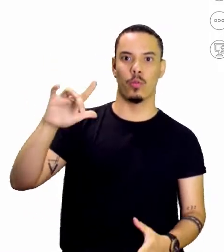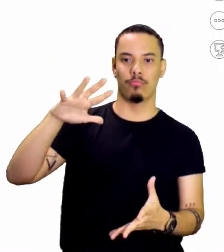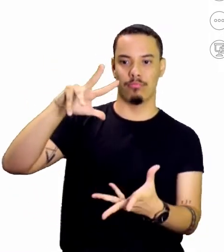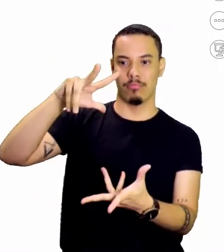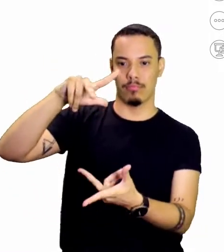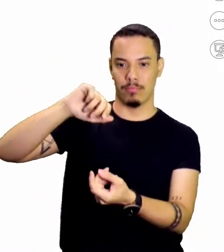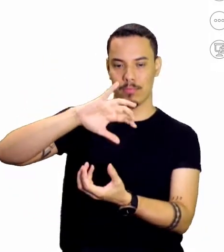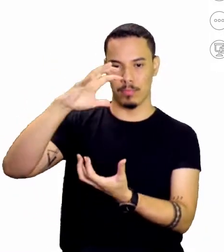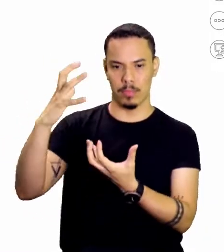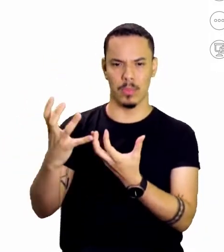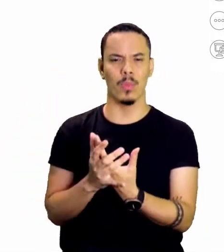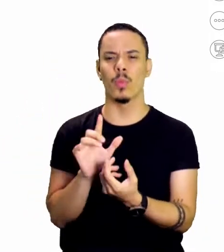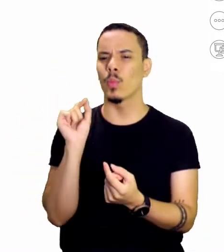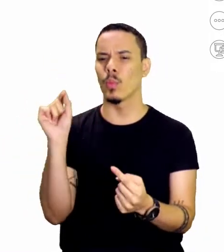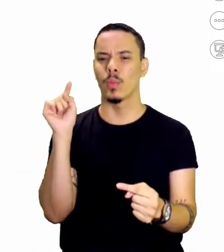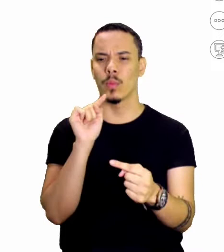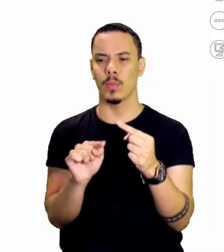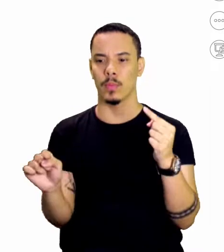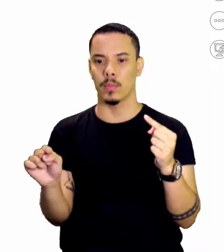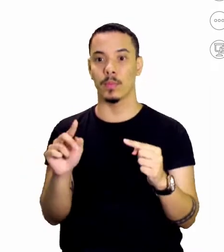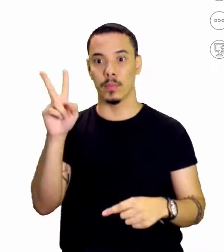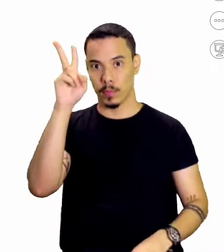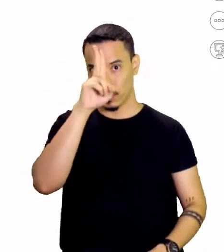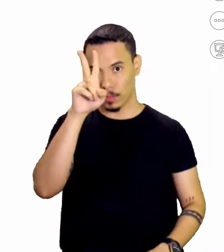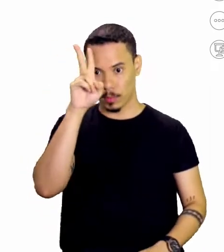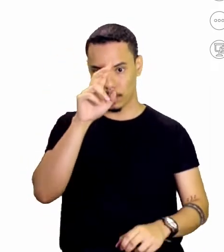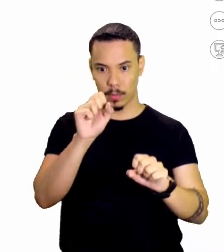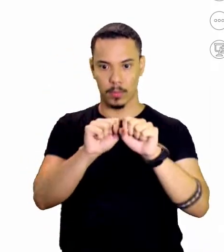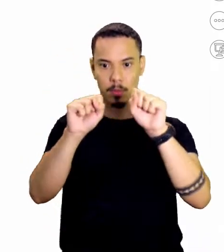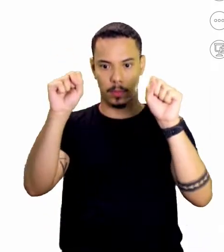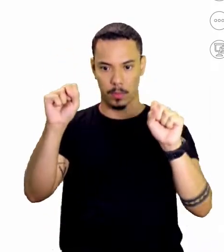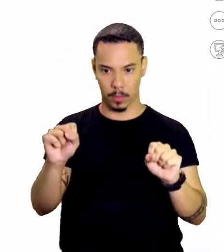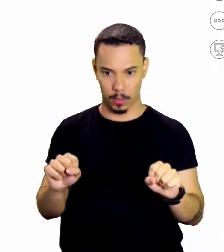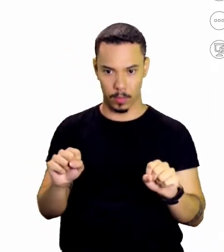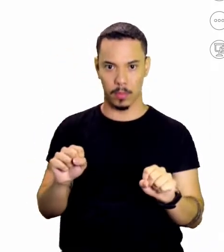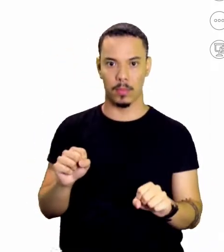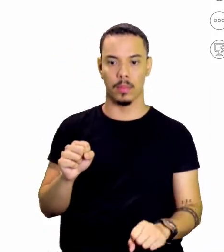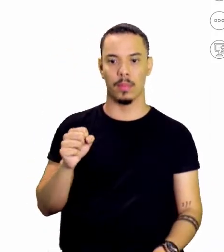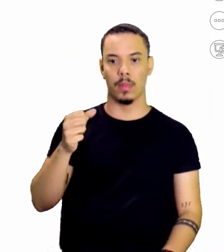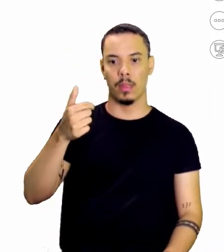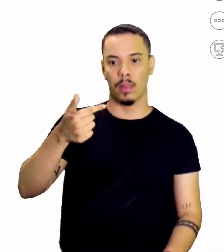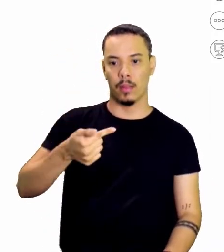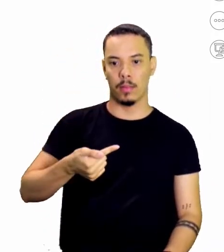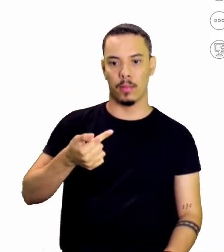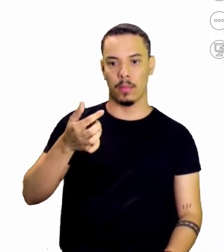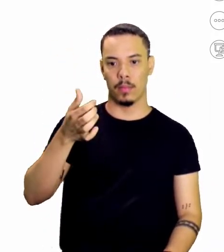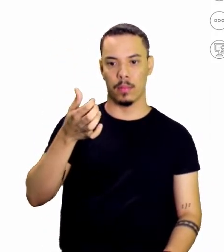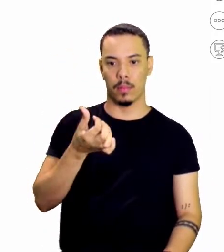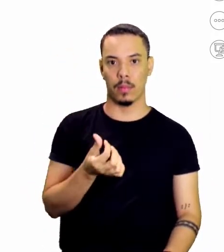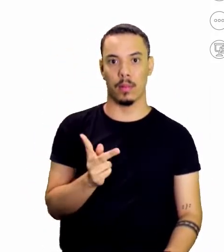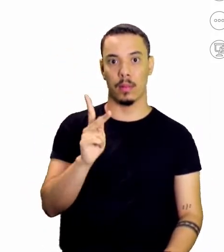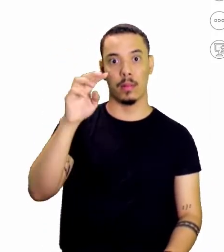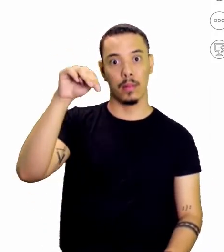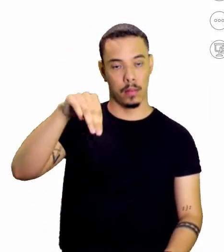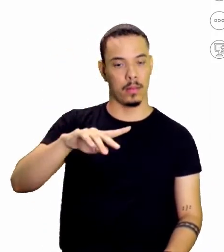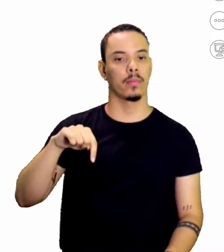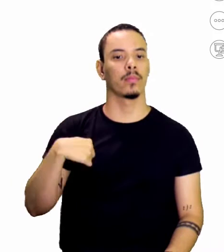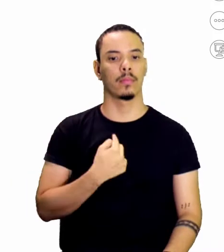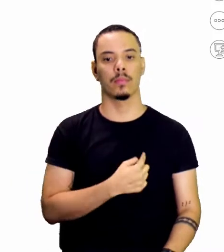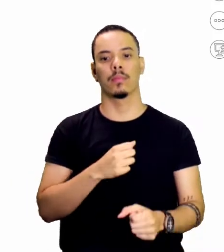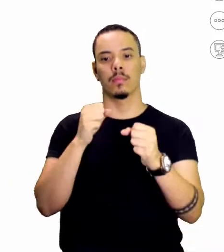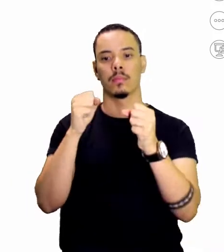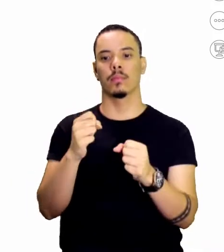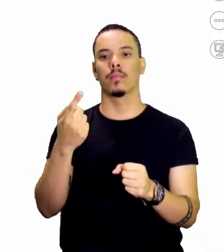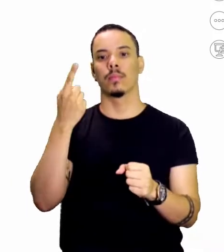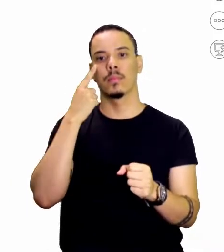que que tem a ver Lembra do nosso sistema internacional tá escrito aqui 76km então nós podemos ver